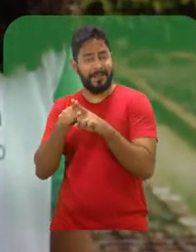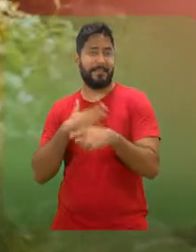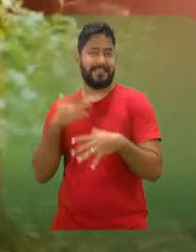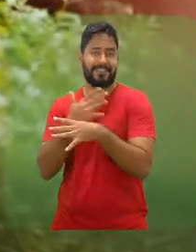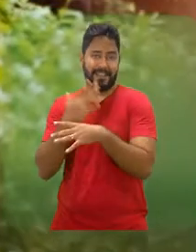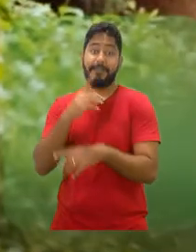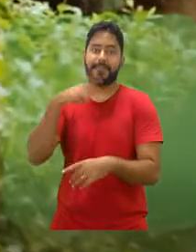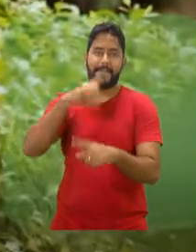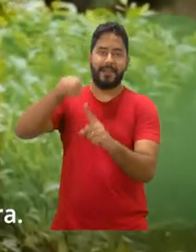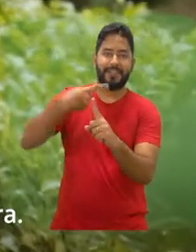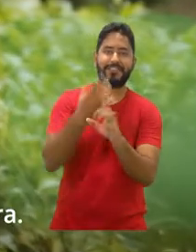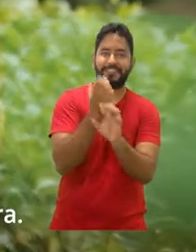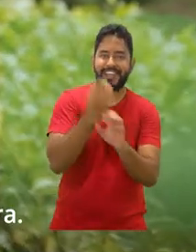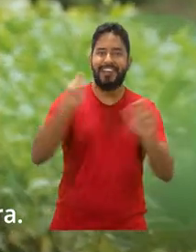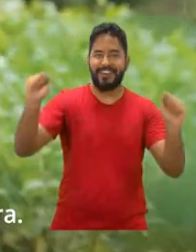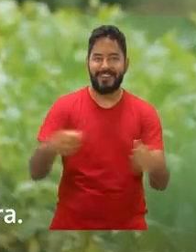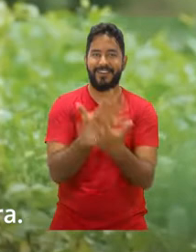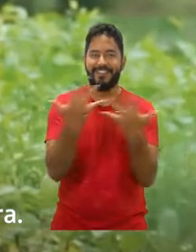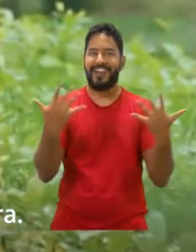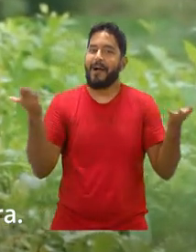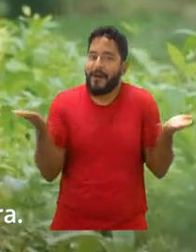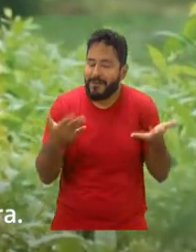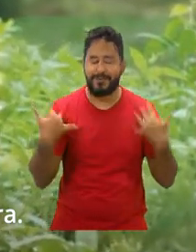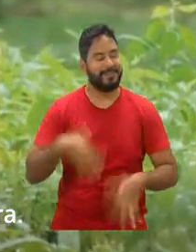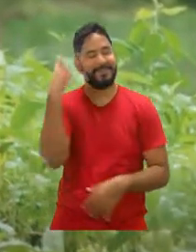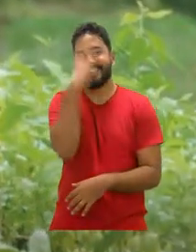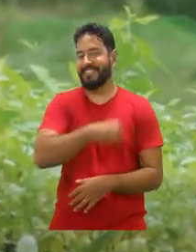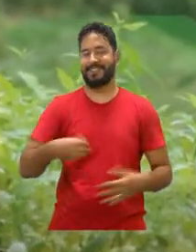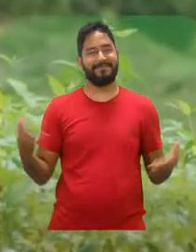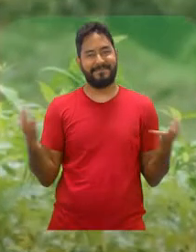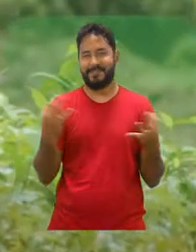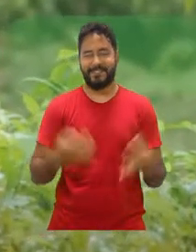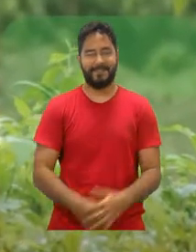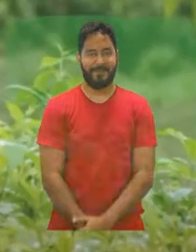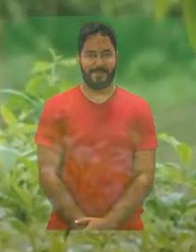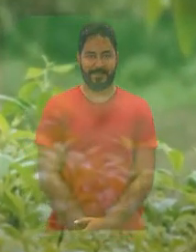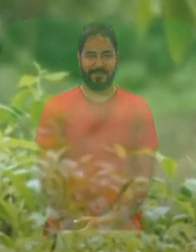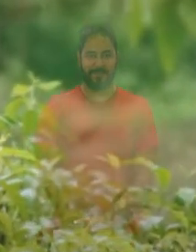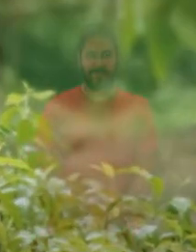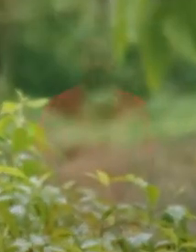eles e também para minha cidade, né? Em Lagoa de Itaenga tem mais uma engenheira agrônoma agora. É bonito de ver.